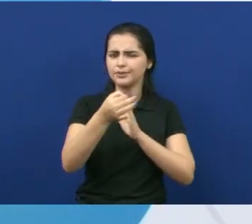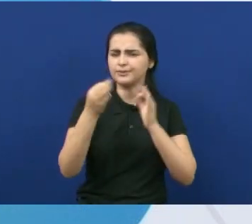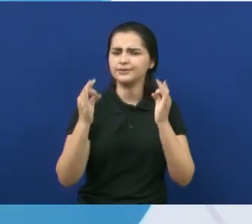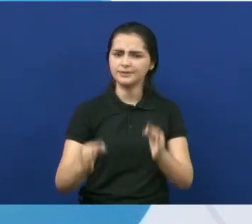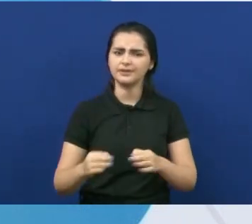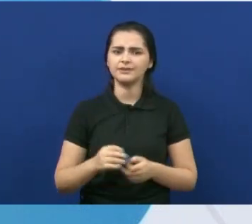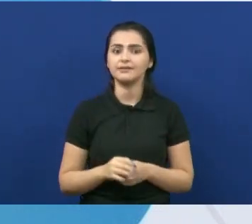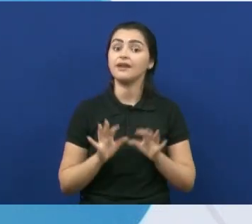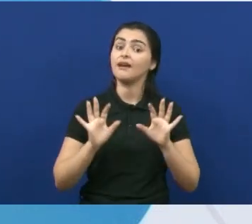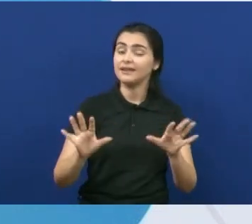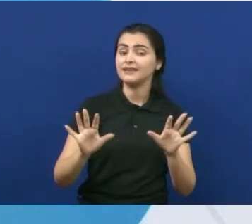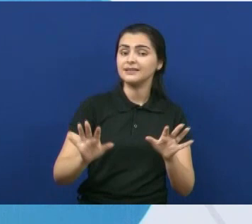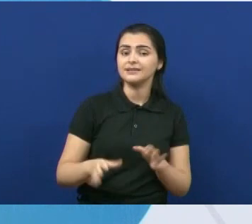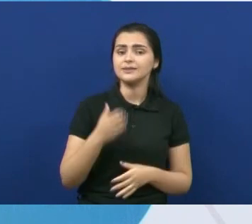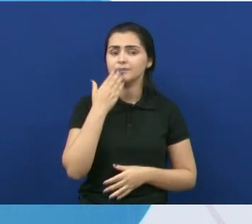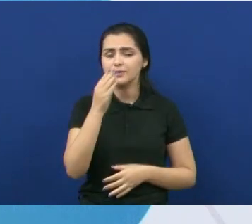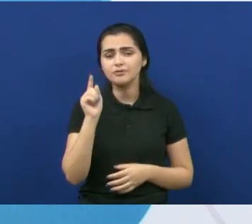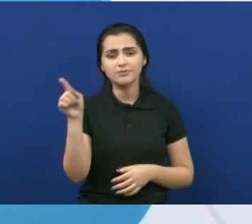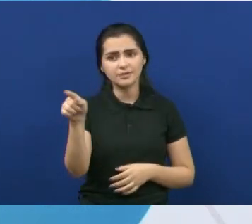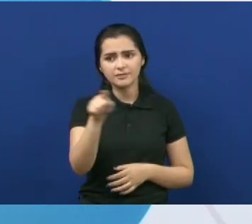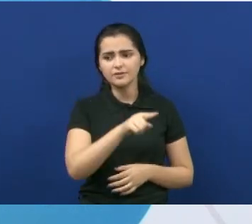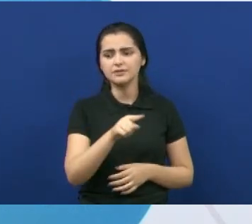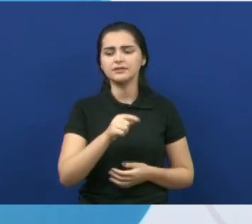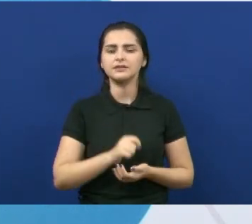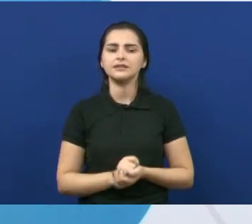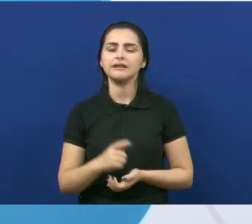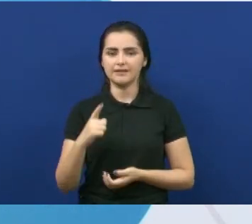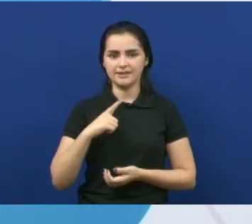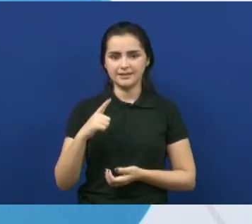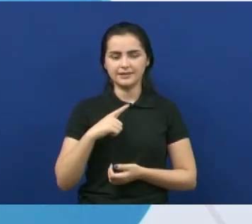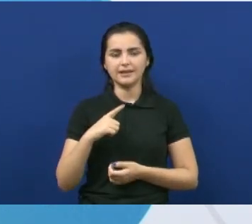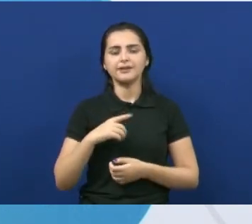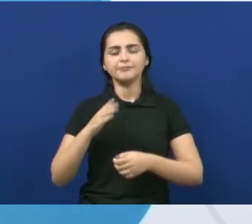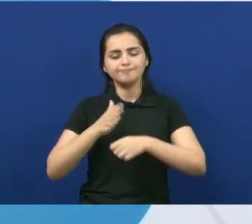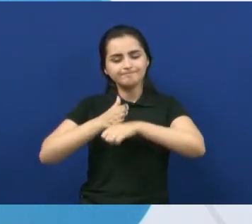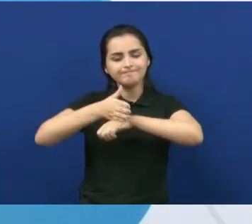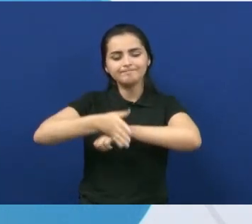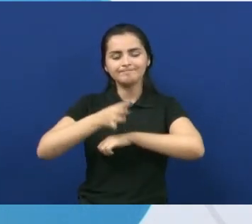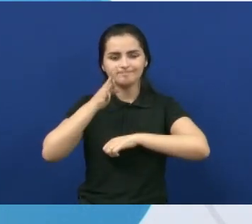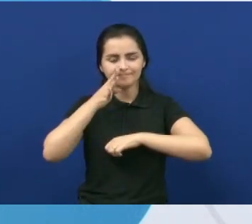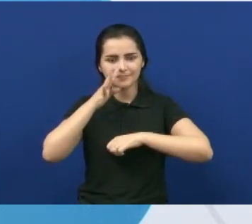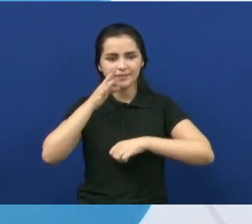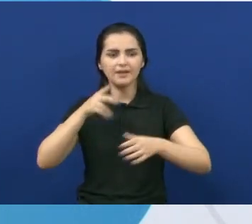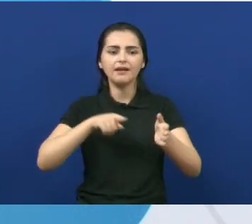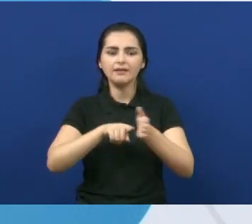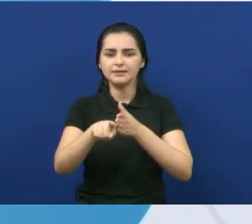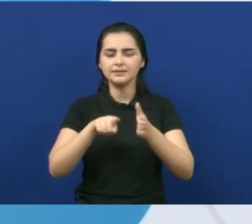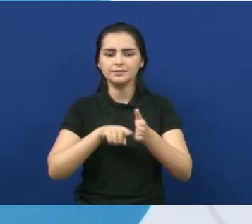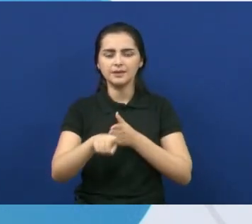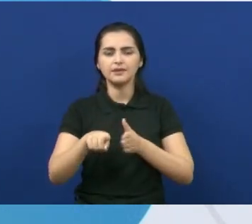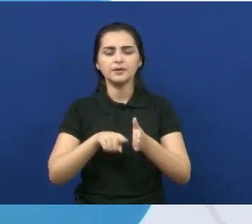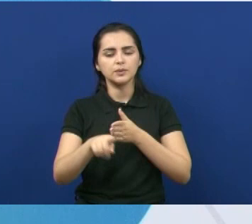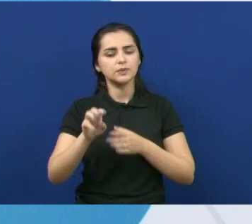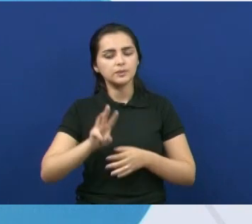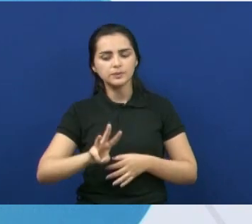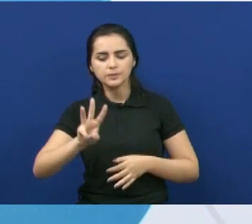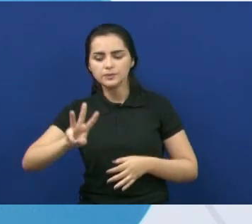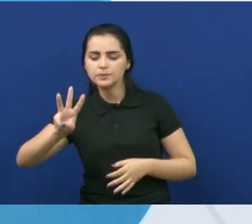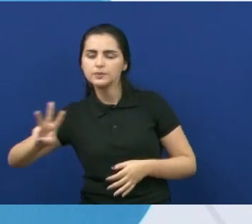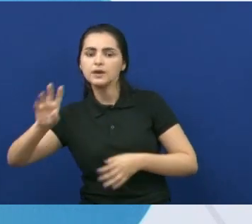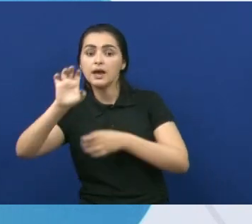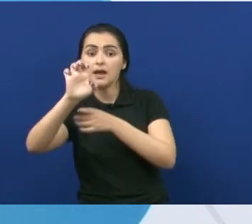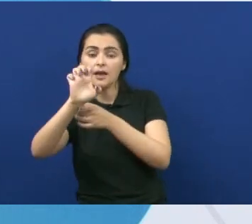Então, gente, é isso. Vou pedir para vocês, para terem acesso a essas questões e mais questões, que acessem a plataforma do